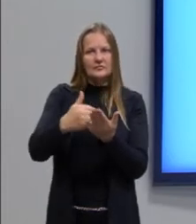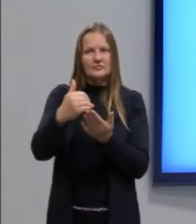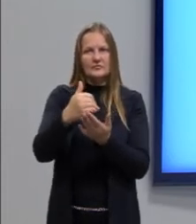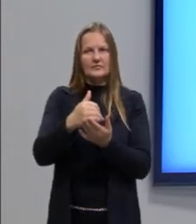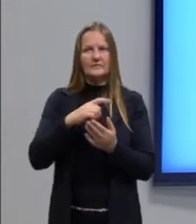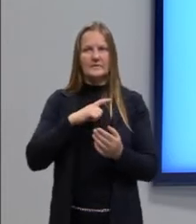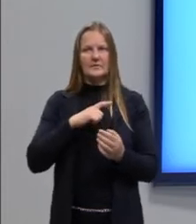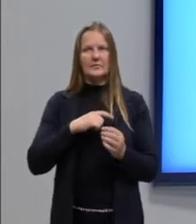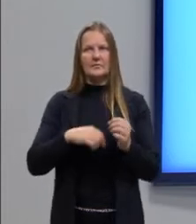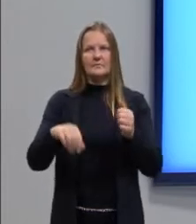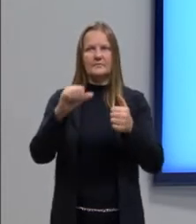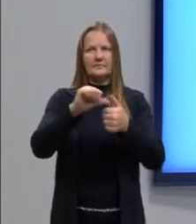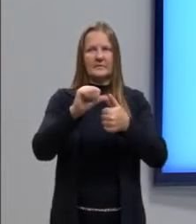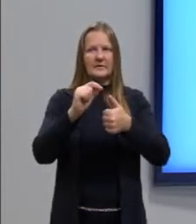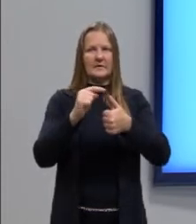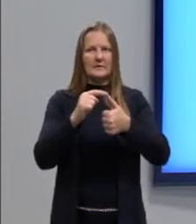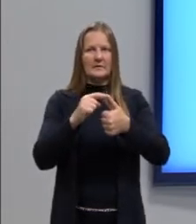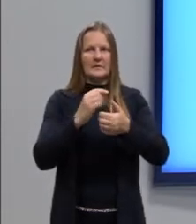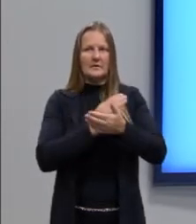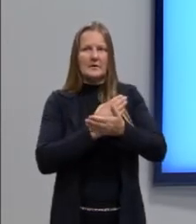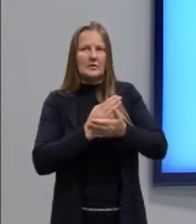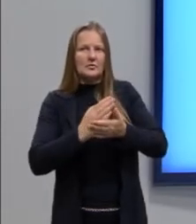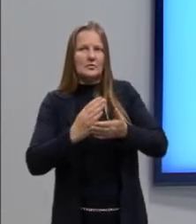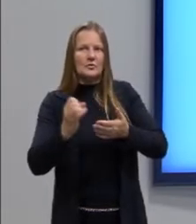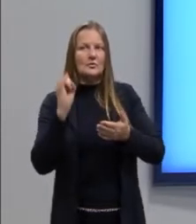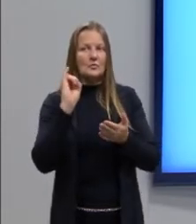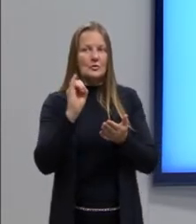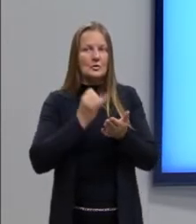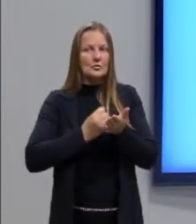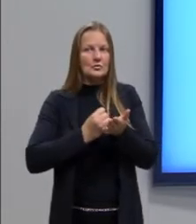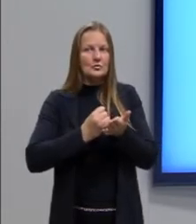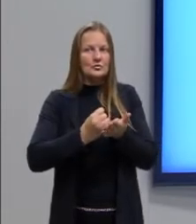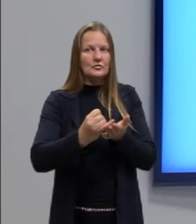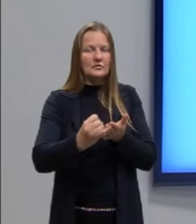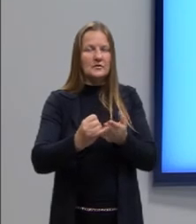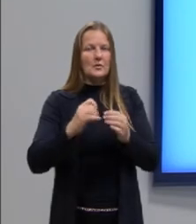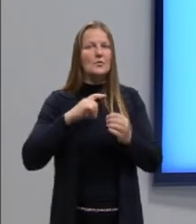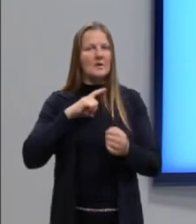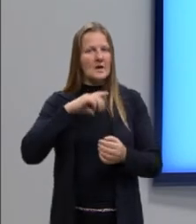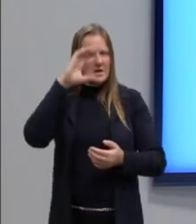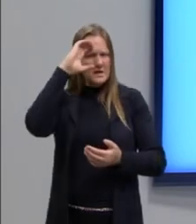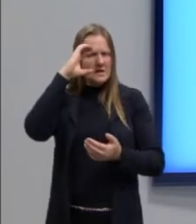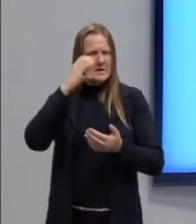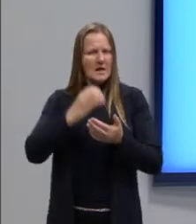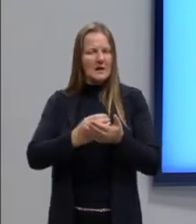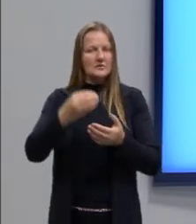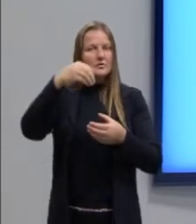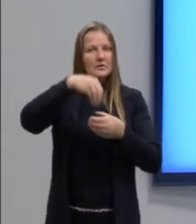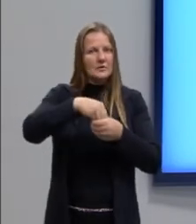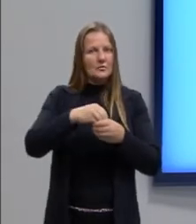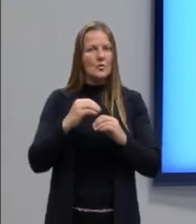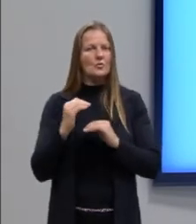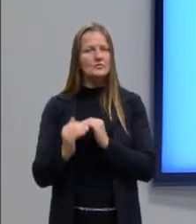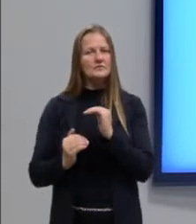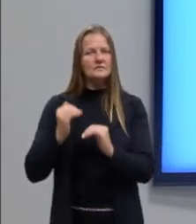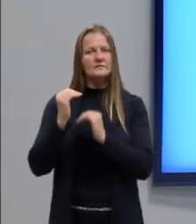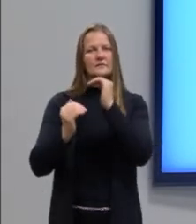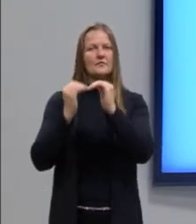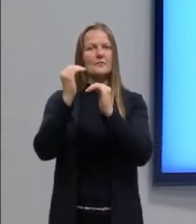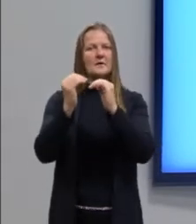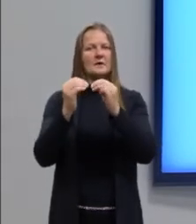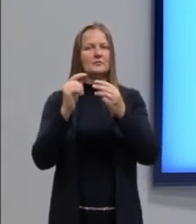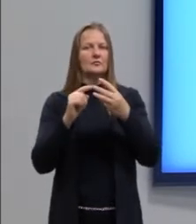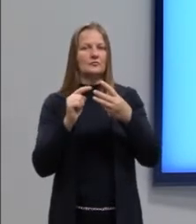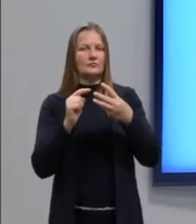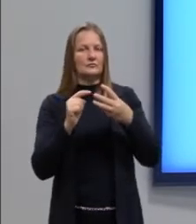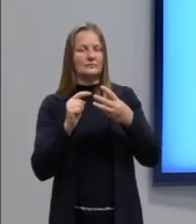são introdução que precisa ter uma tese desenvolvimento que